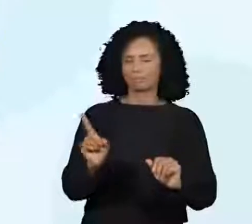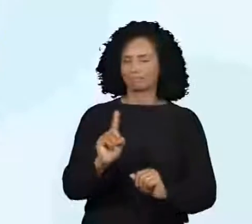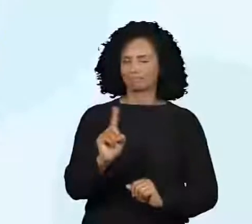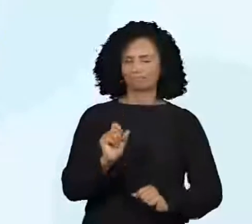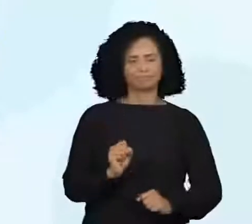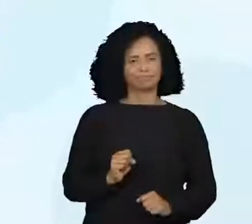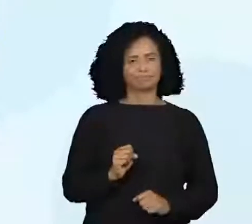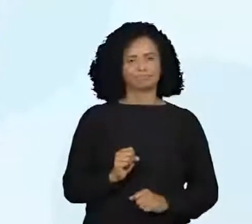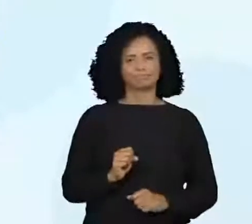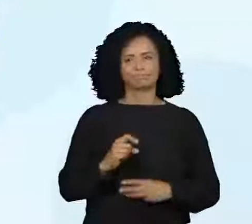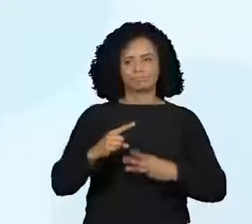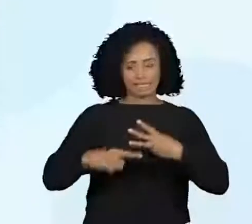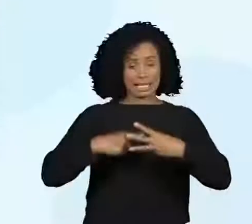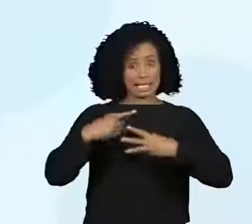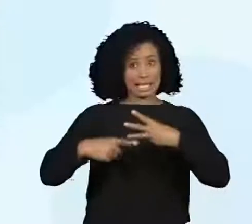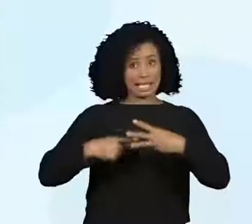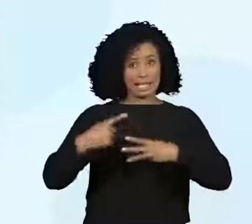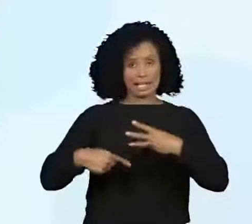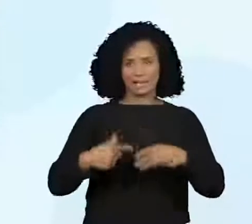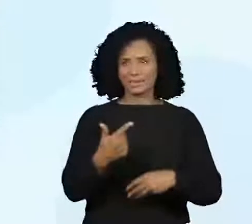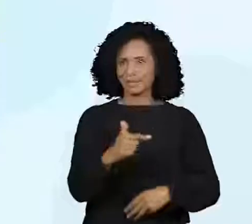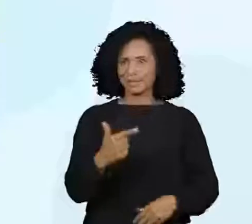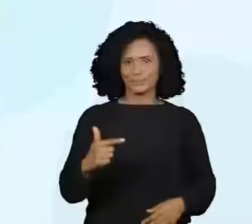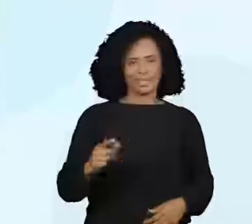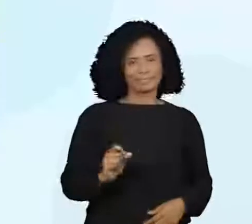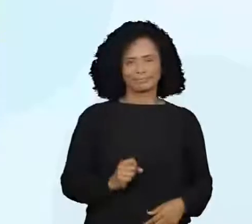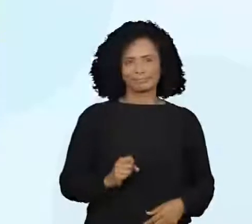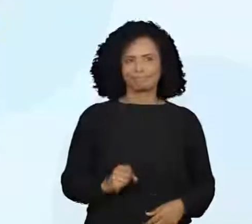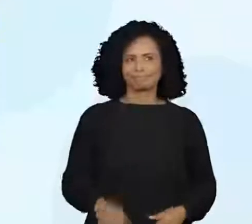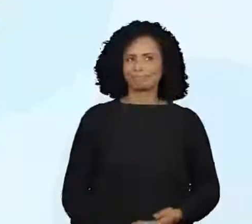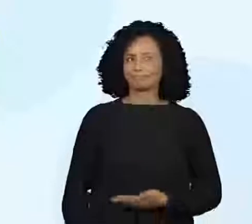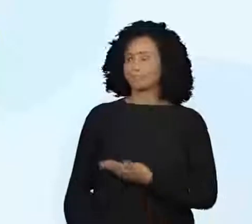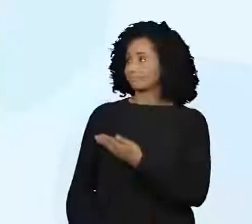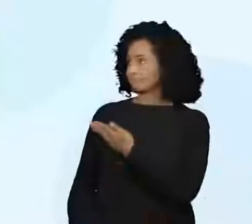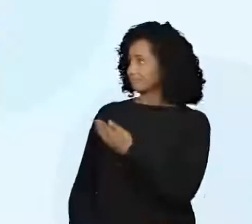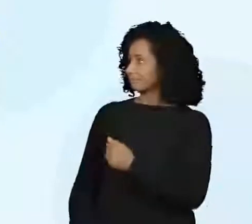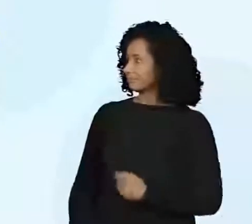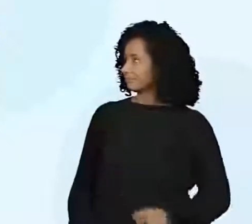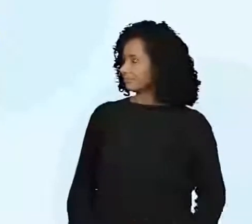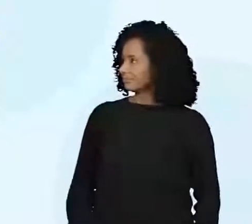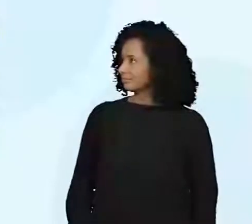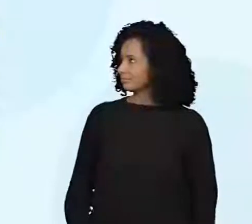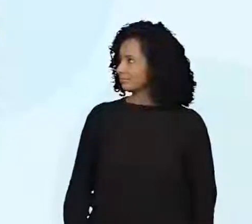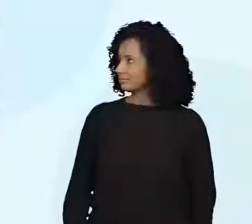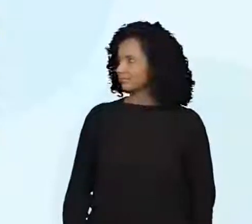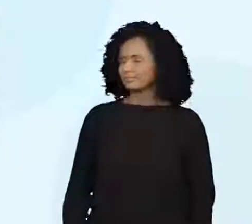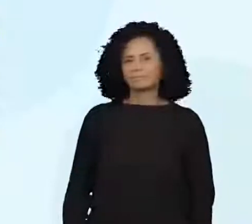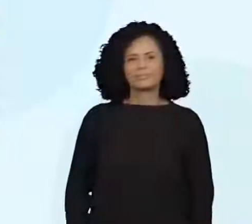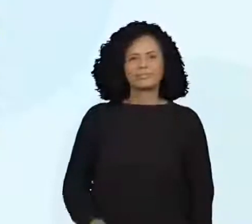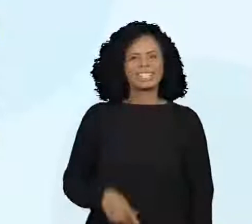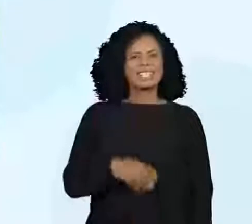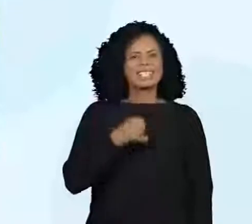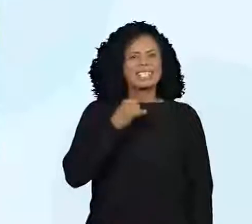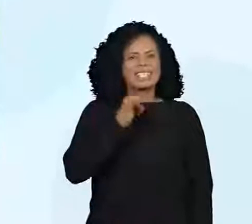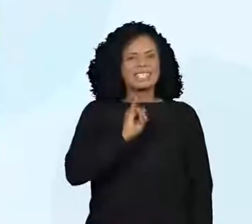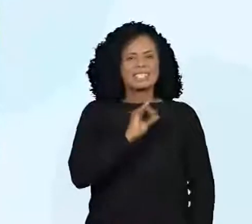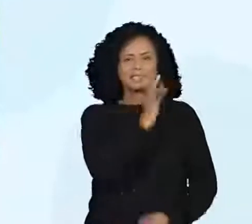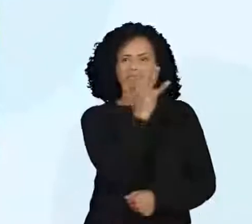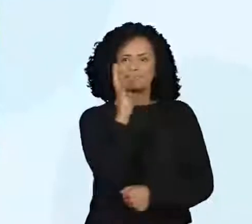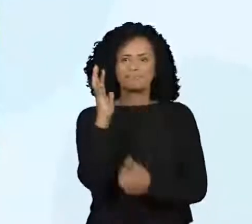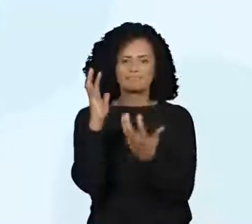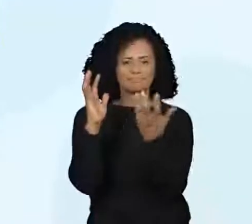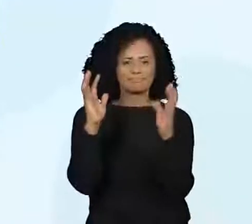biodegradáveis. Ou seja, eles não são considerados lixos que a própria natureza irá